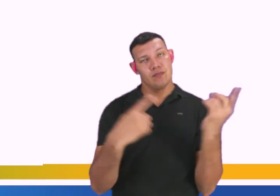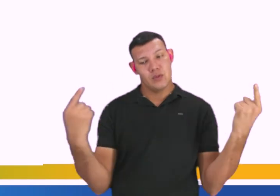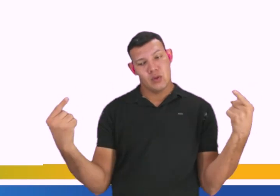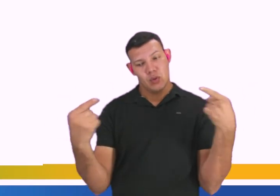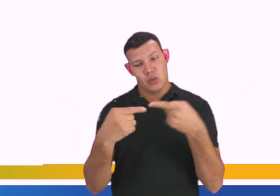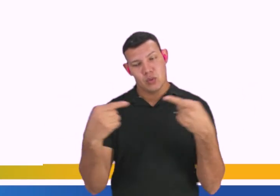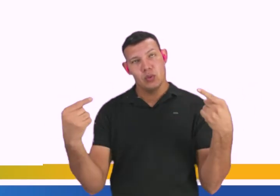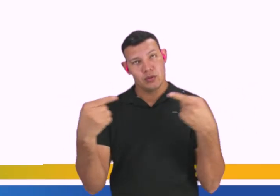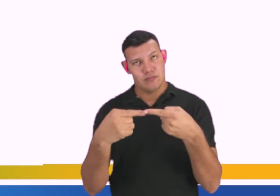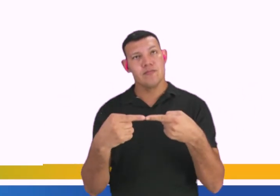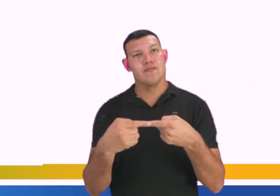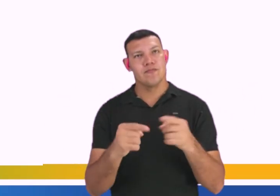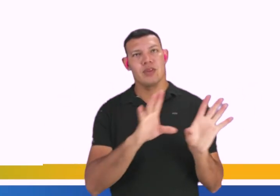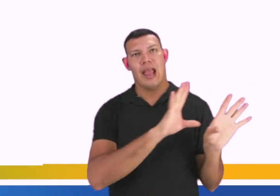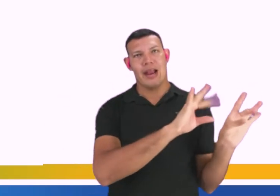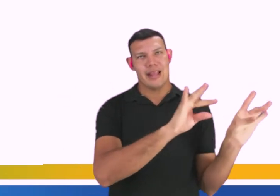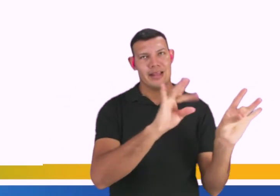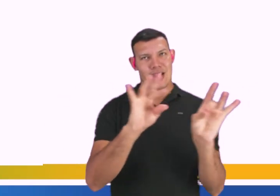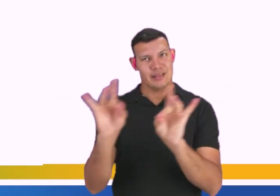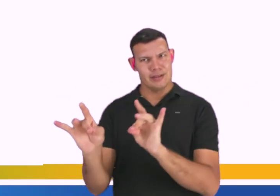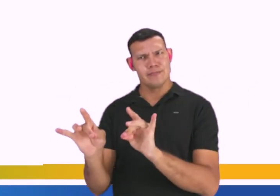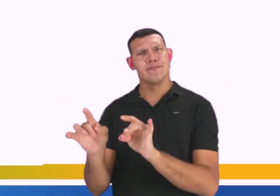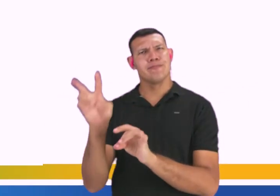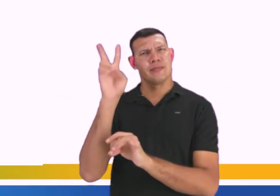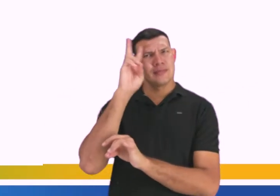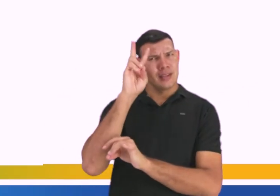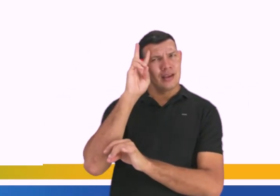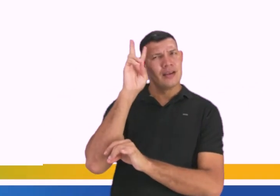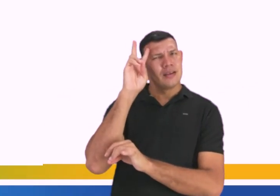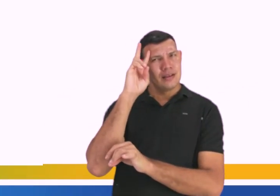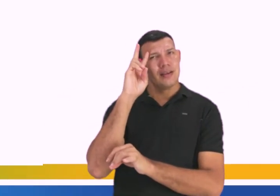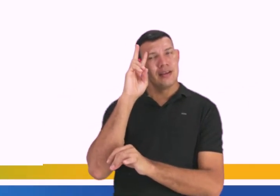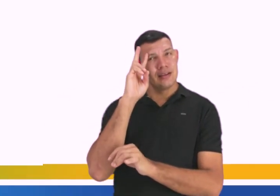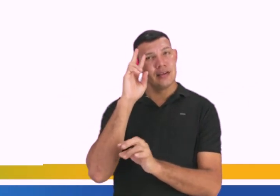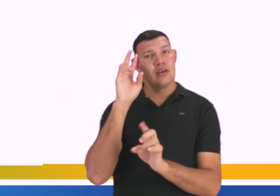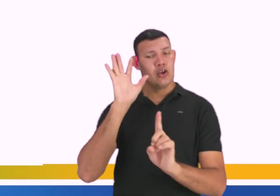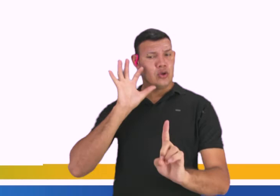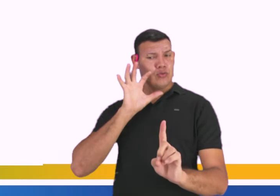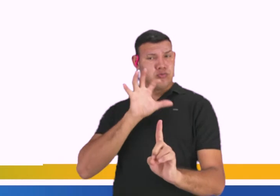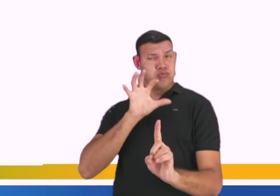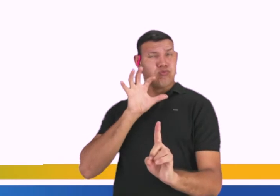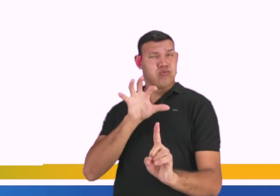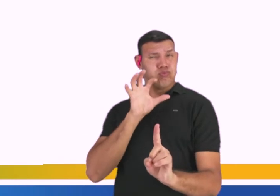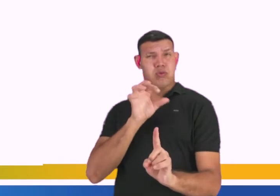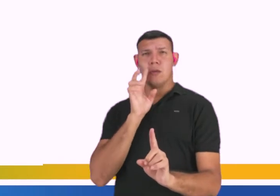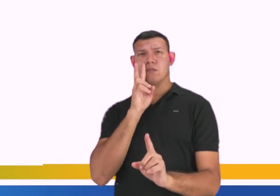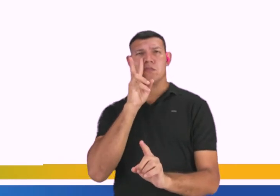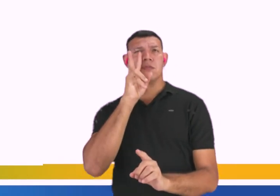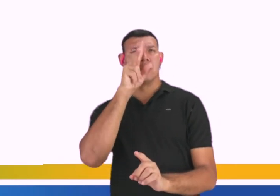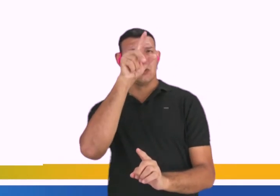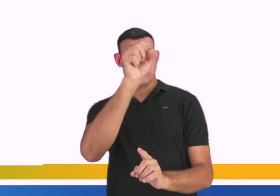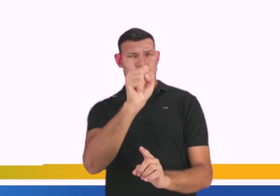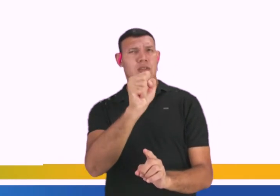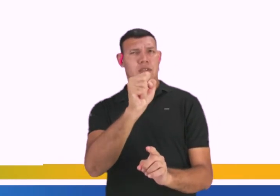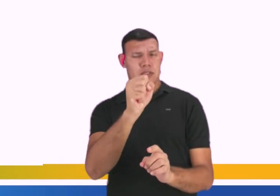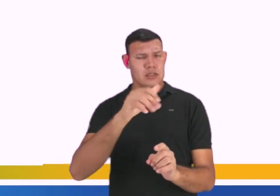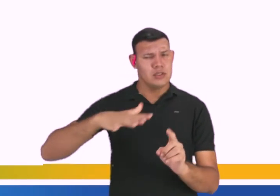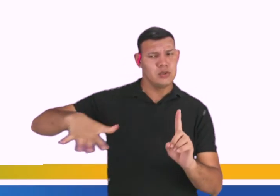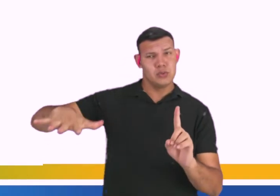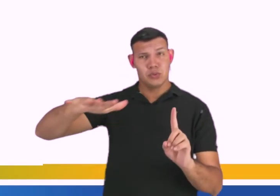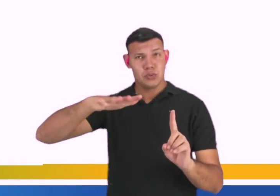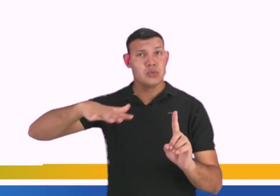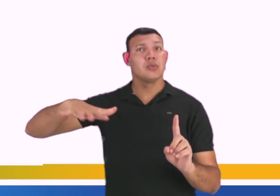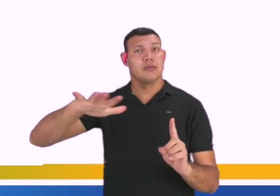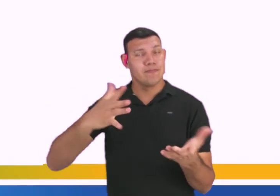um líquido, por exemplo. Mas lembre-se que a atmosfera também está exercendo uma força ali nessa área desse